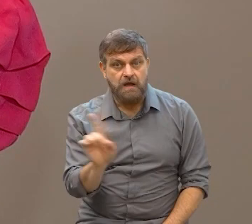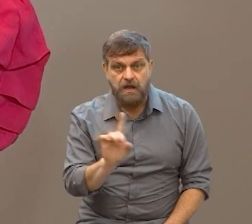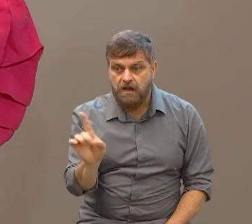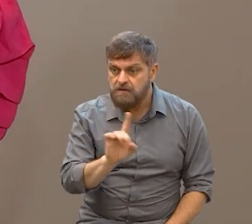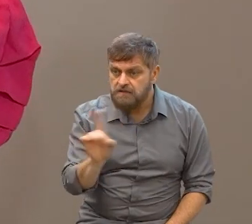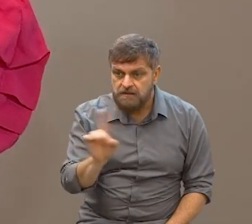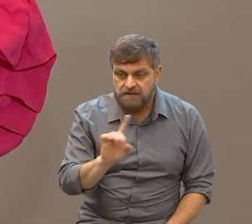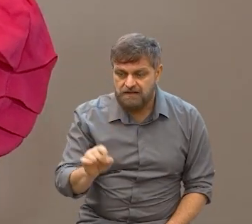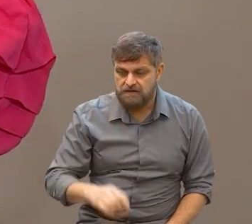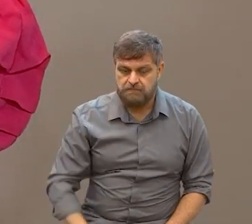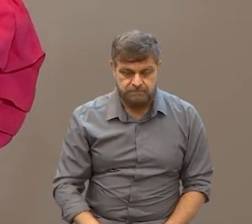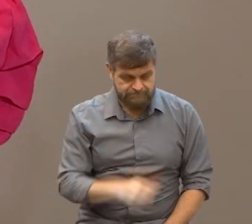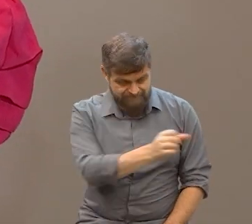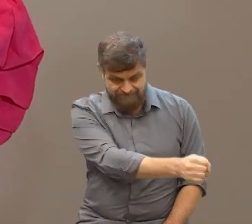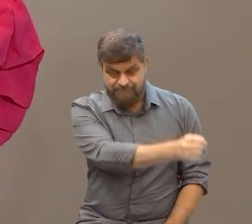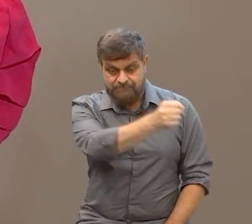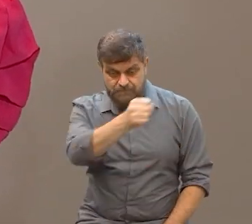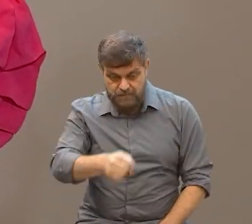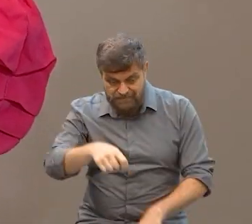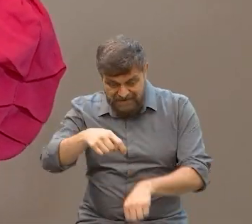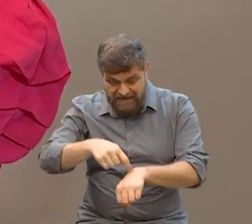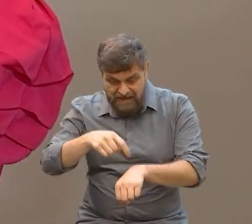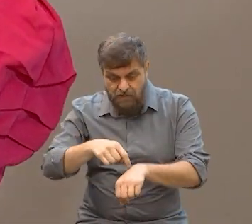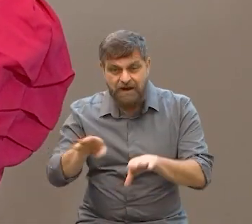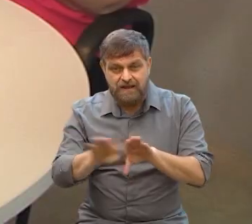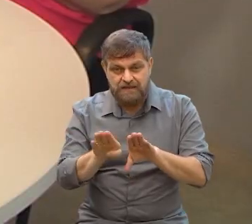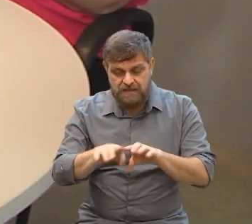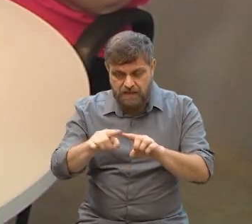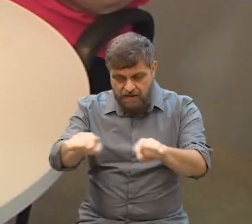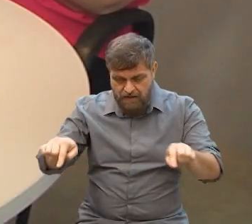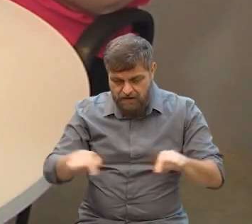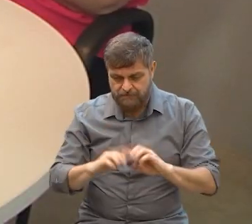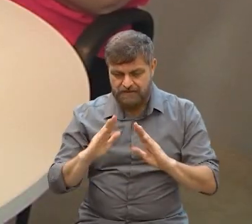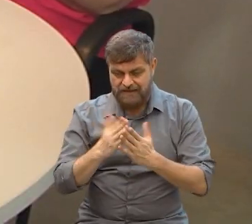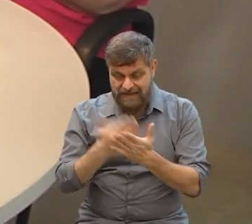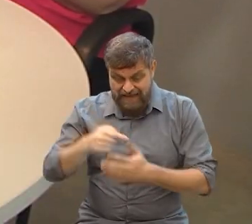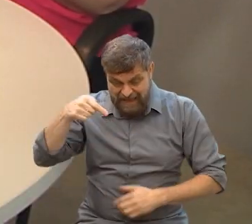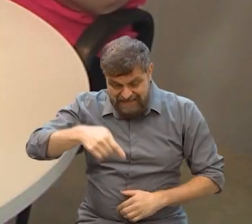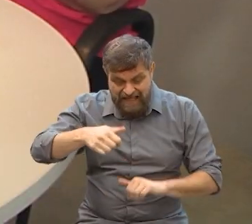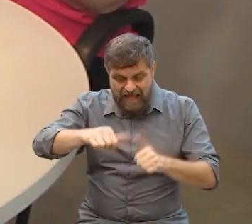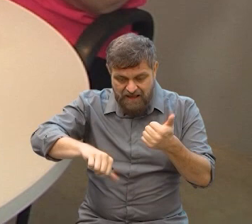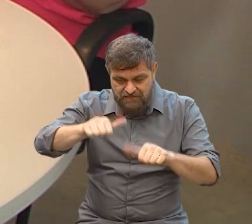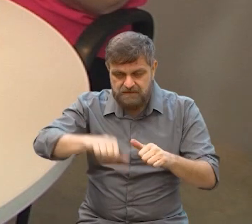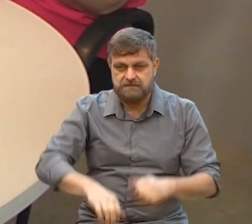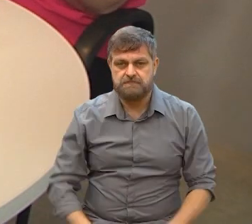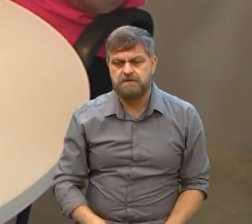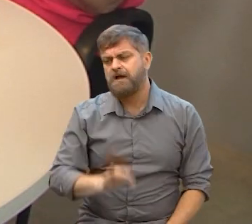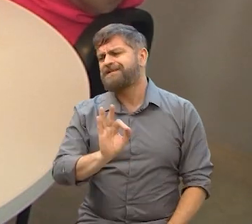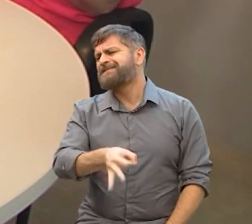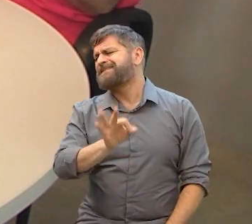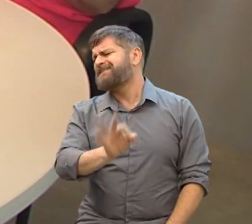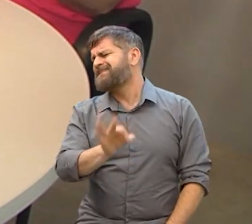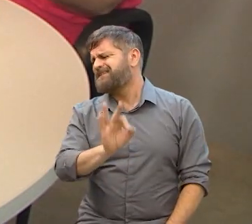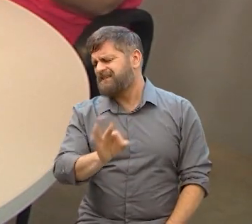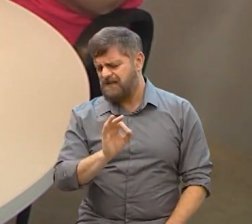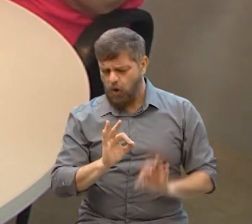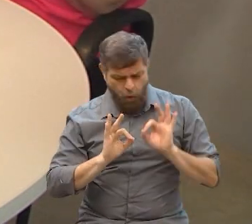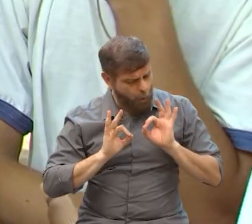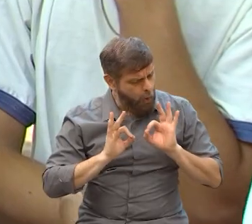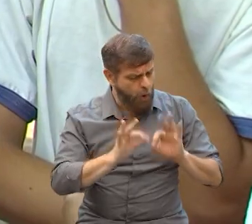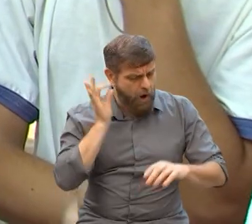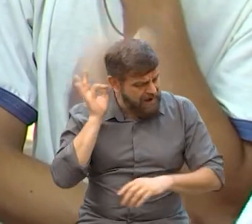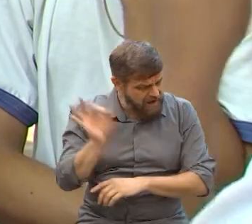disse, não, vamos trazer esse momento também para o processo avaliativo. E deu certo? E dá super